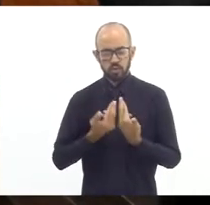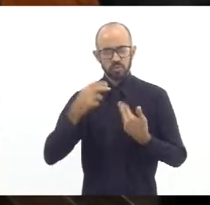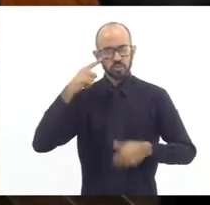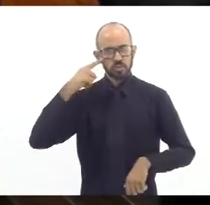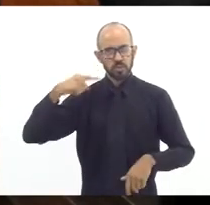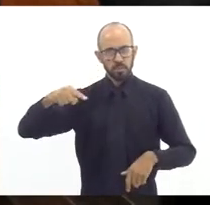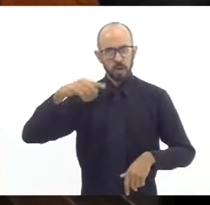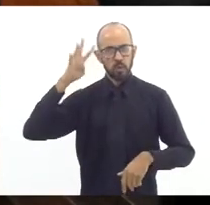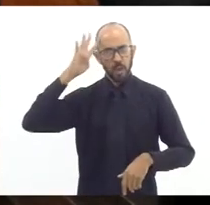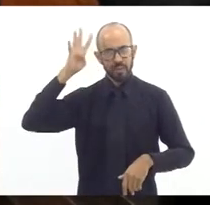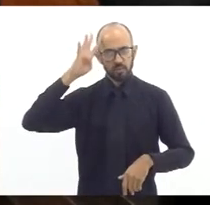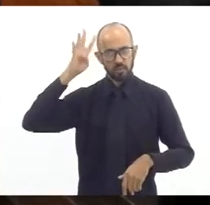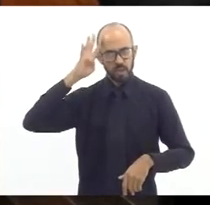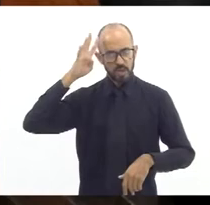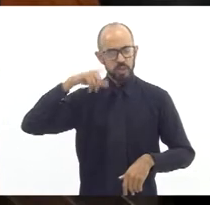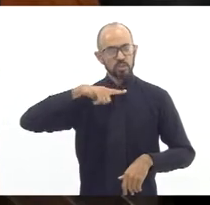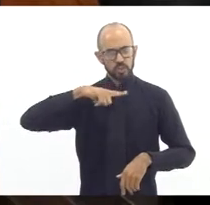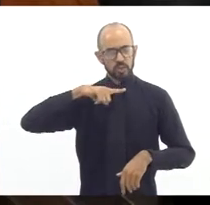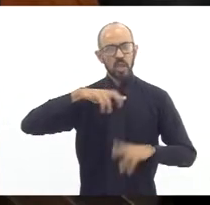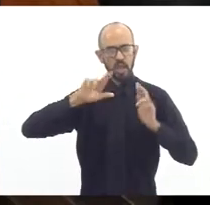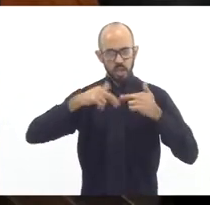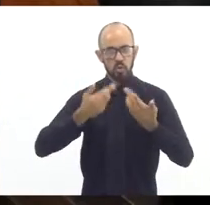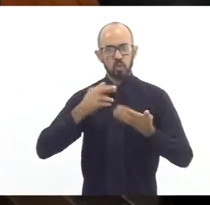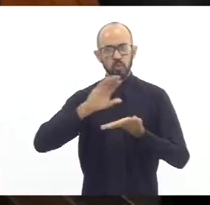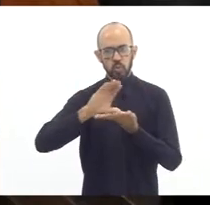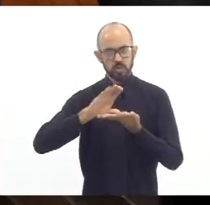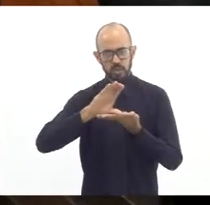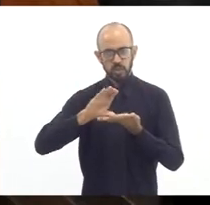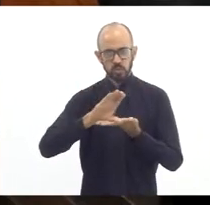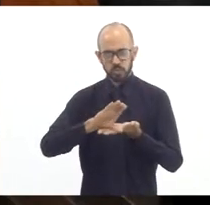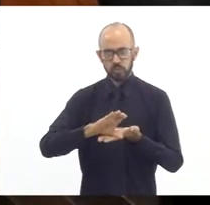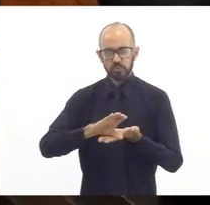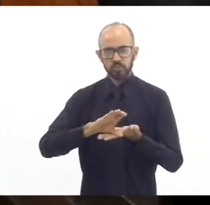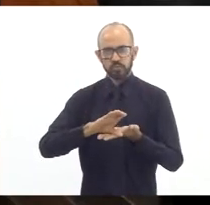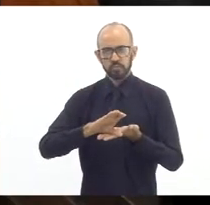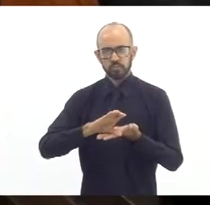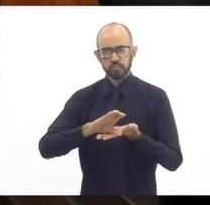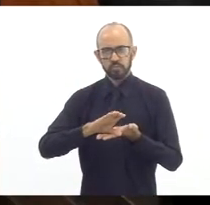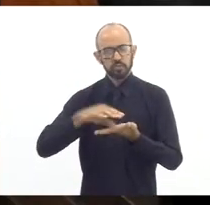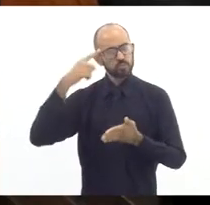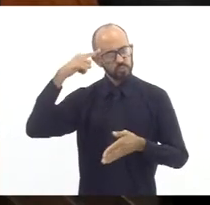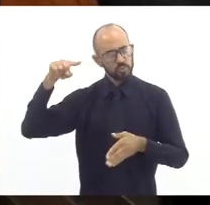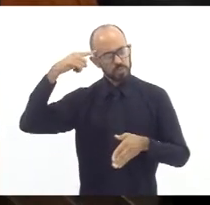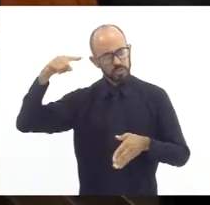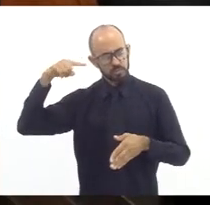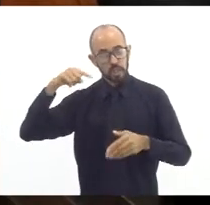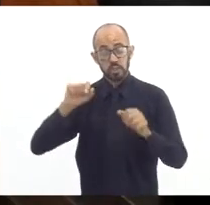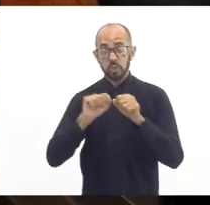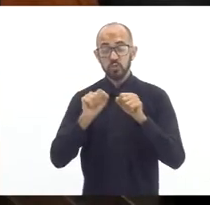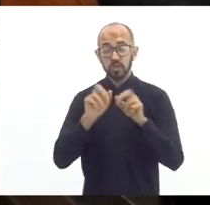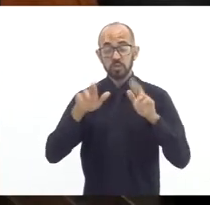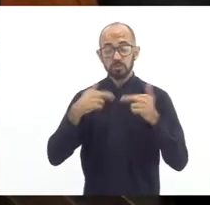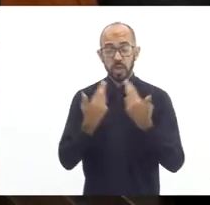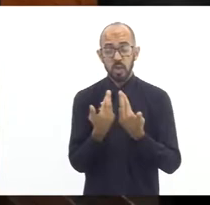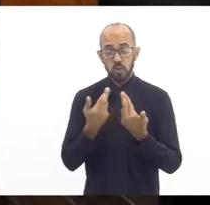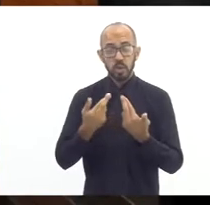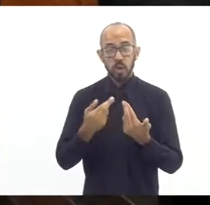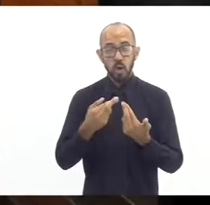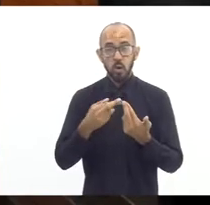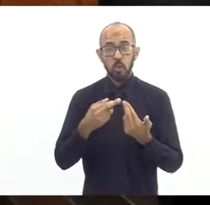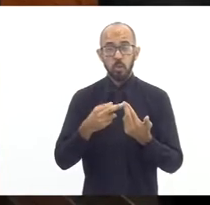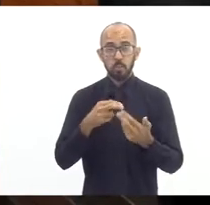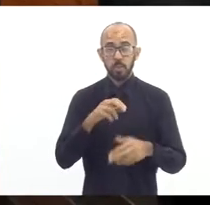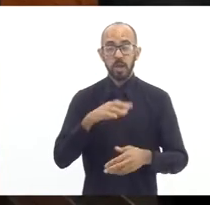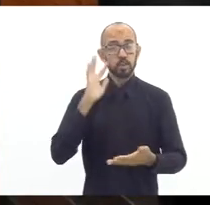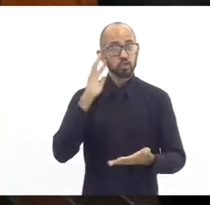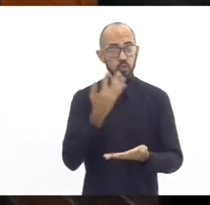as quartas-feiras o Conselho tem uma reunião de Conselho, nós nos reunimos sobre este fato específico, encaminhamos para as nossas